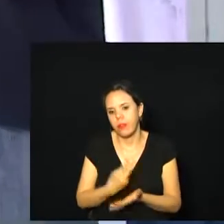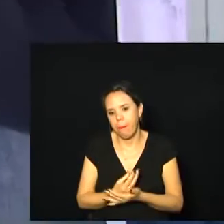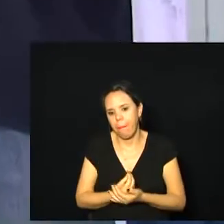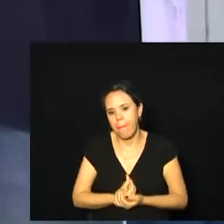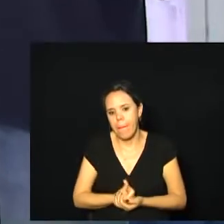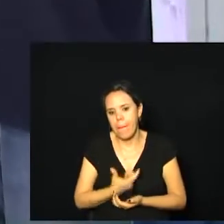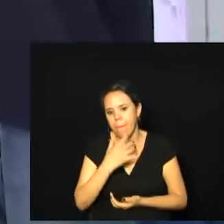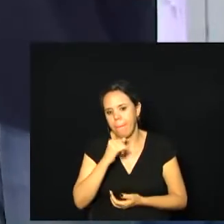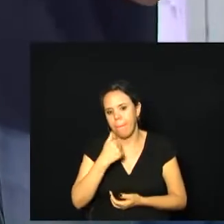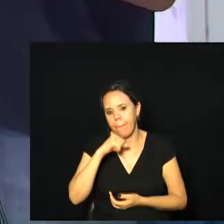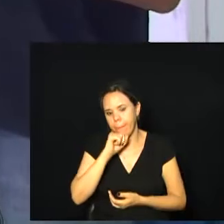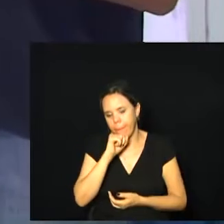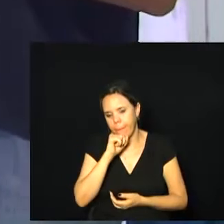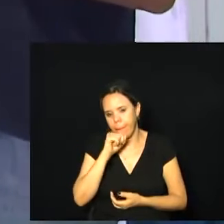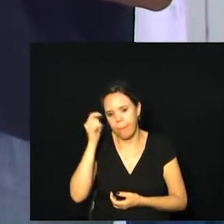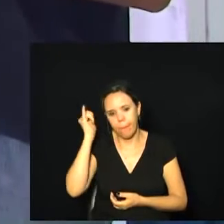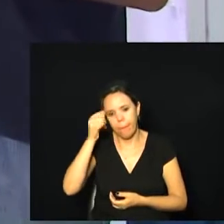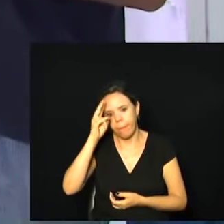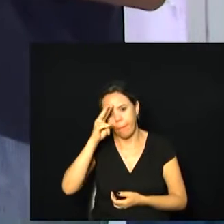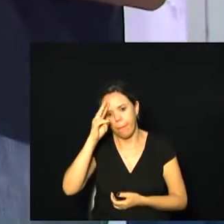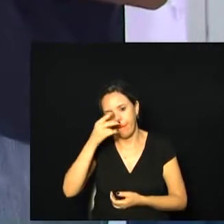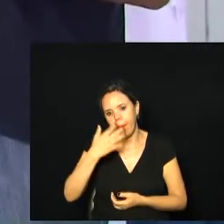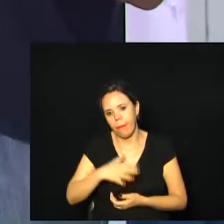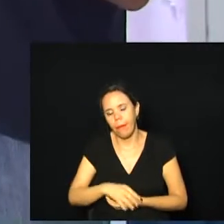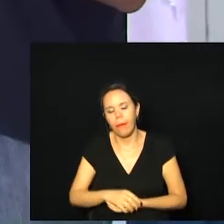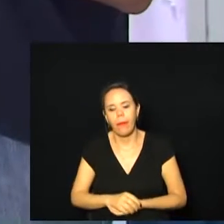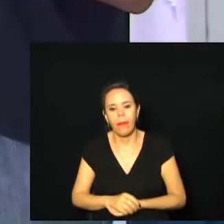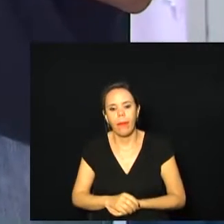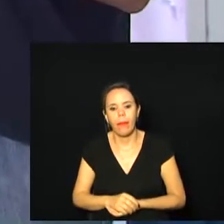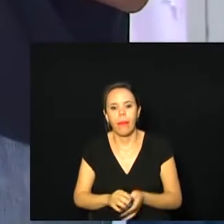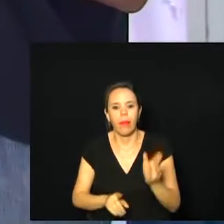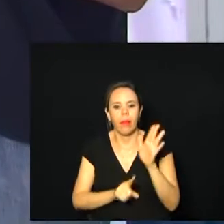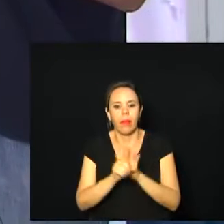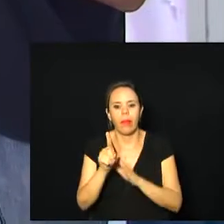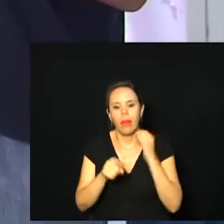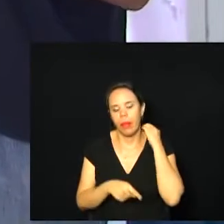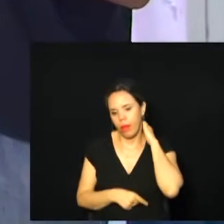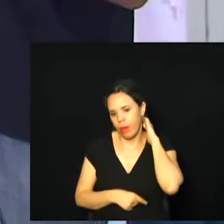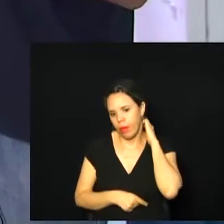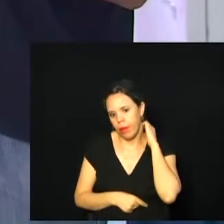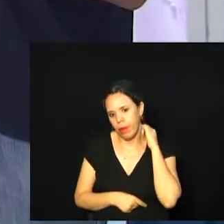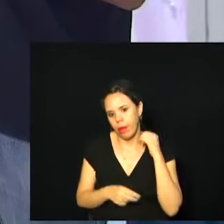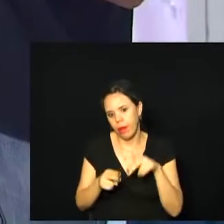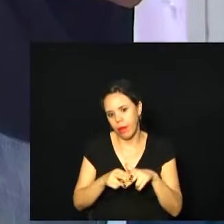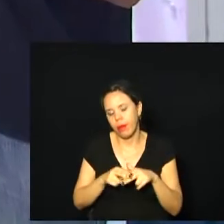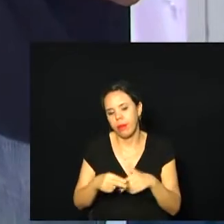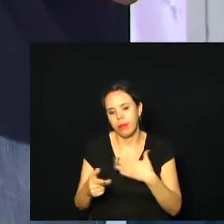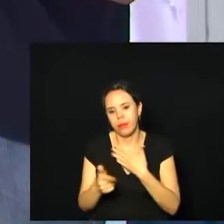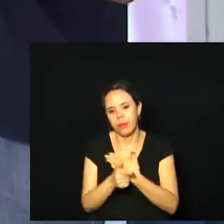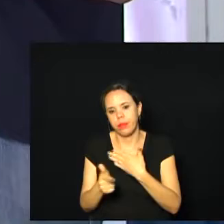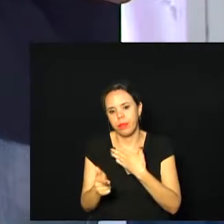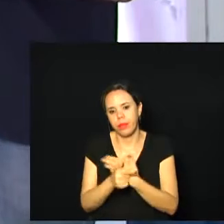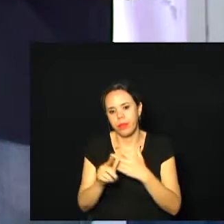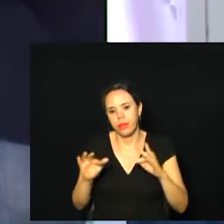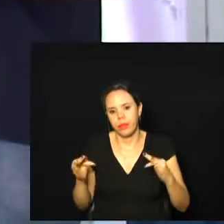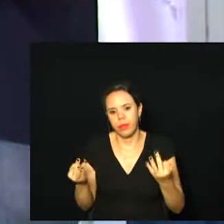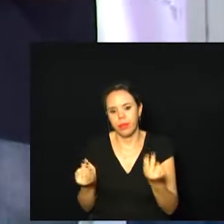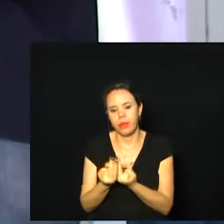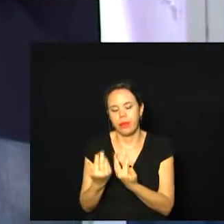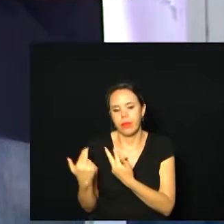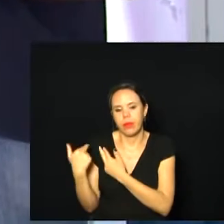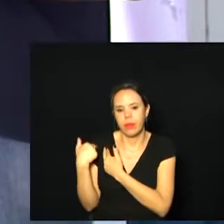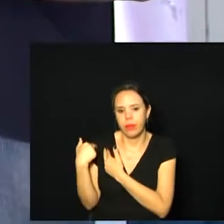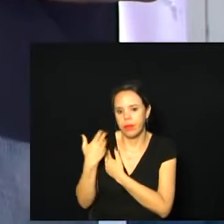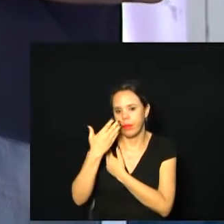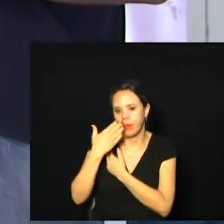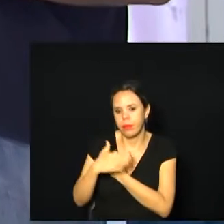O pai e a mãe devem contar histórias para a criança. Isso que eu ia perguntar para você é justamente o papel dos pais, dos responsáveis